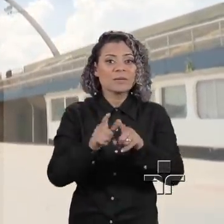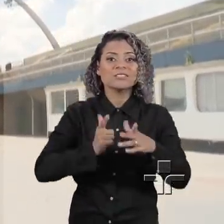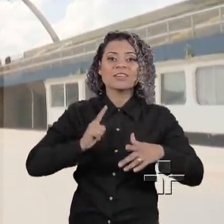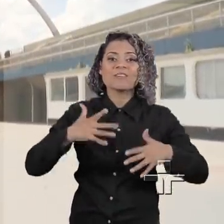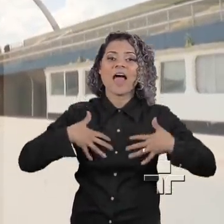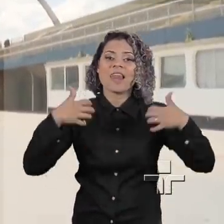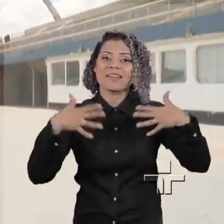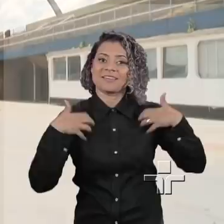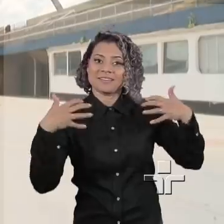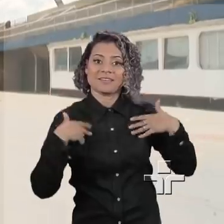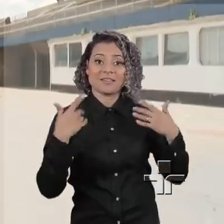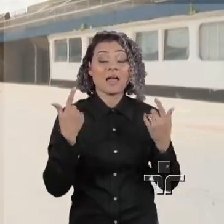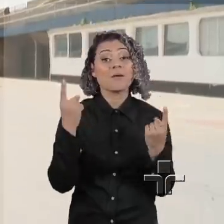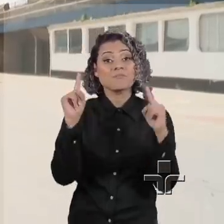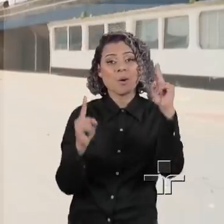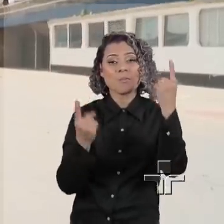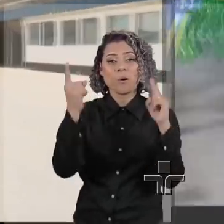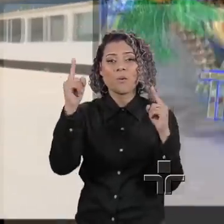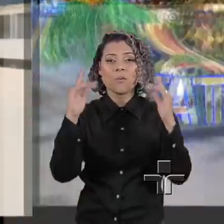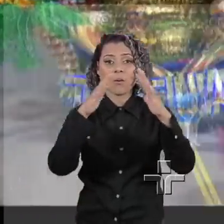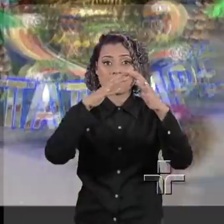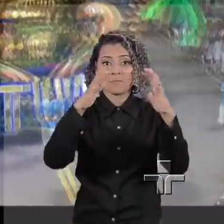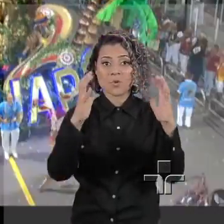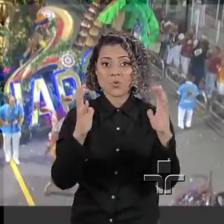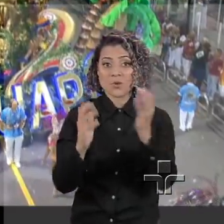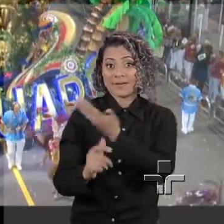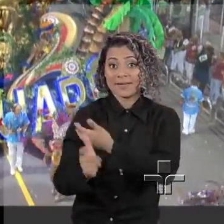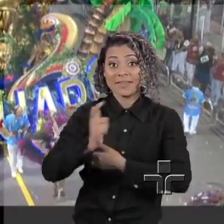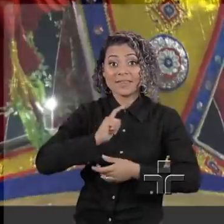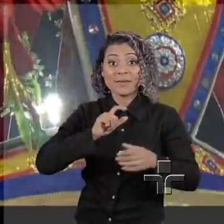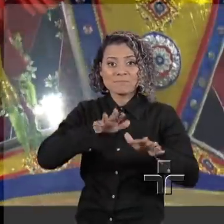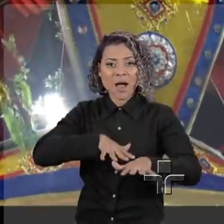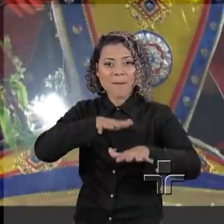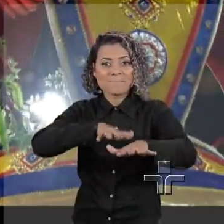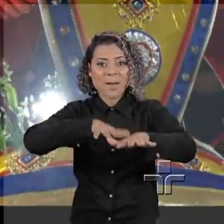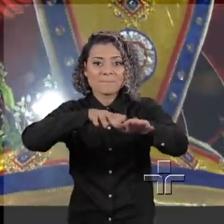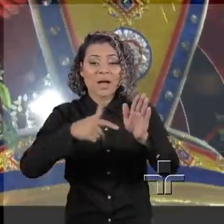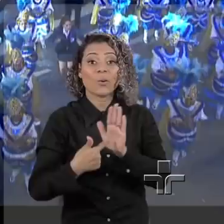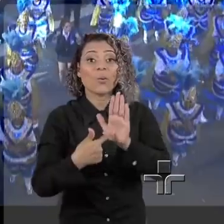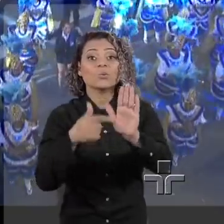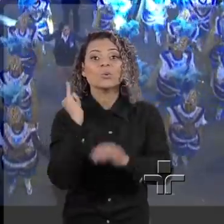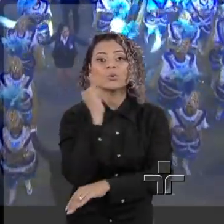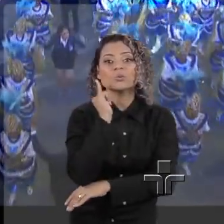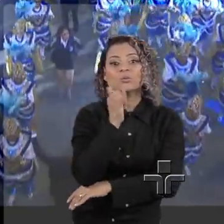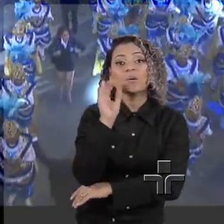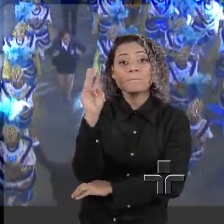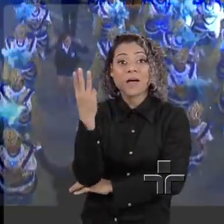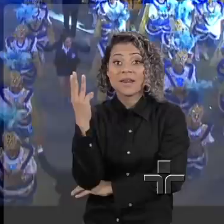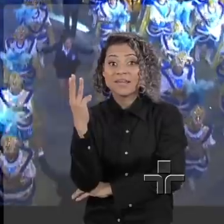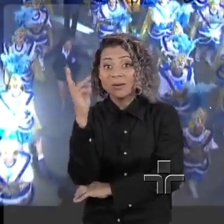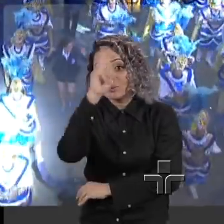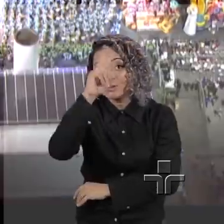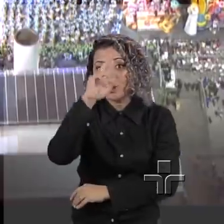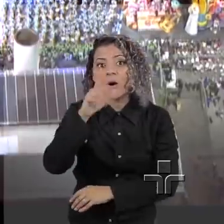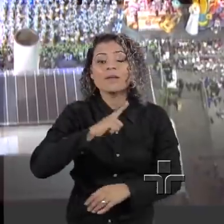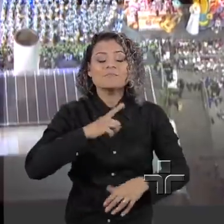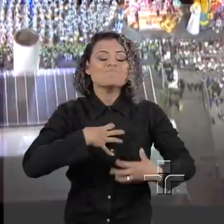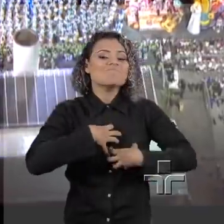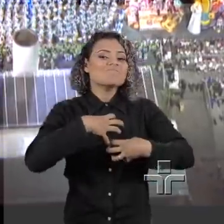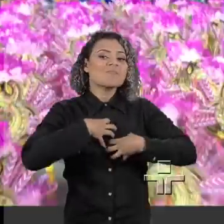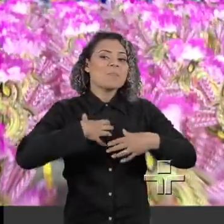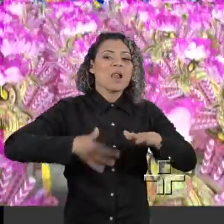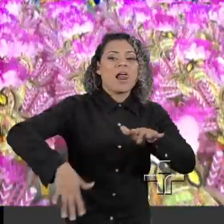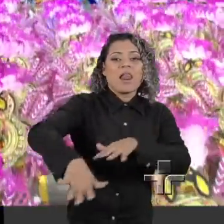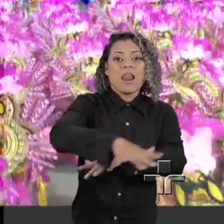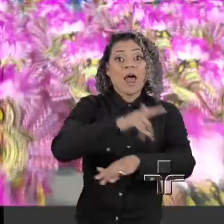alegrias. Aqui na Passarela do Samba, por exemplo, uma escola que contou a história do Maranhão conseguiu mexer com o público, com os